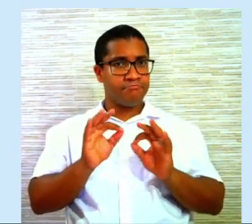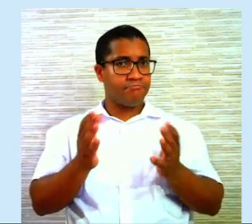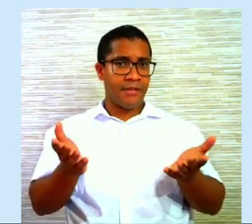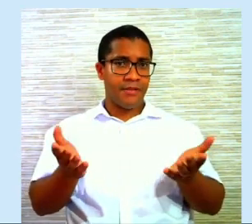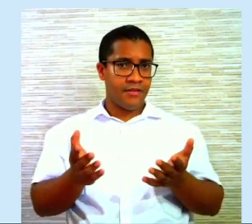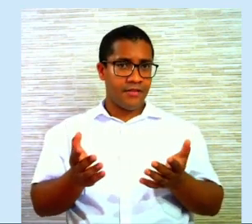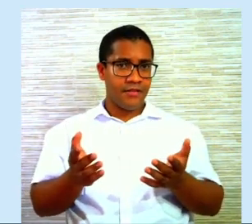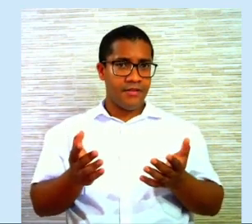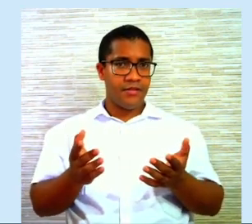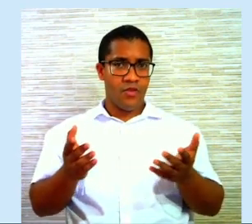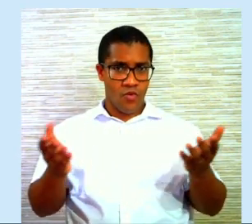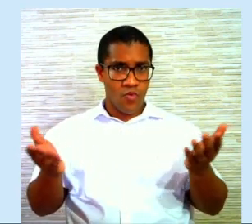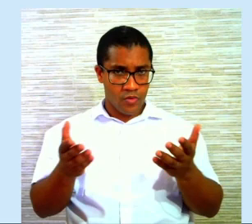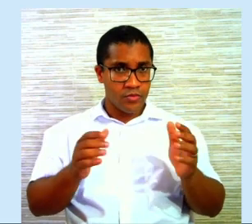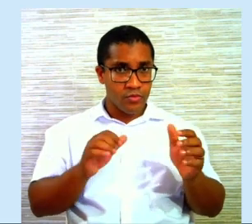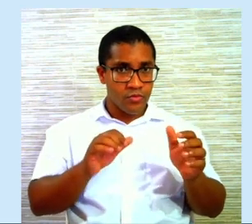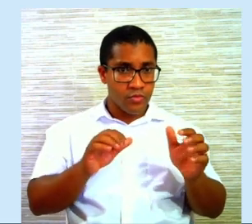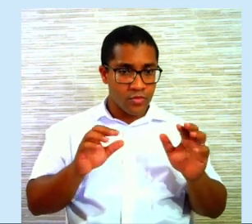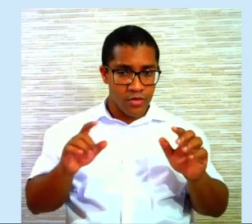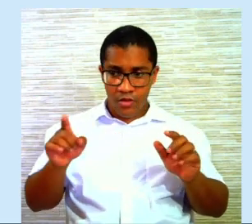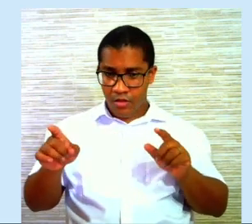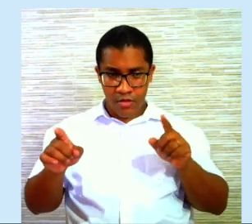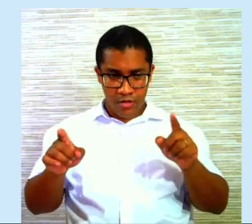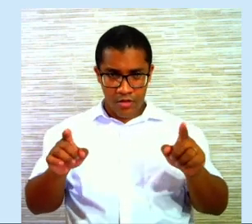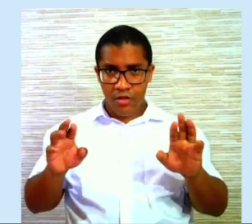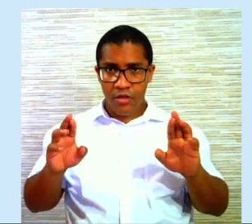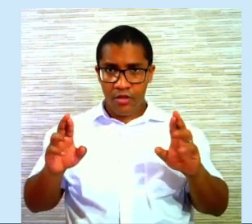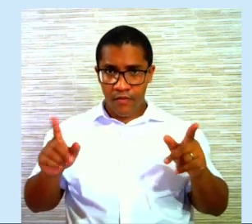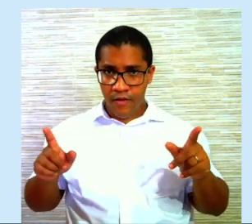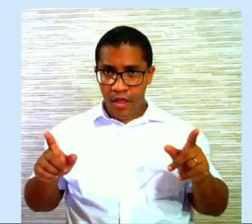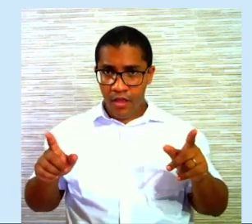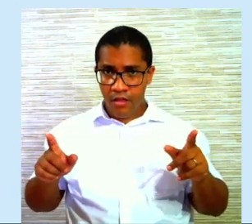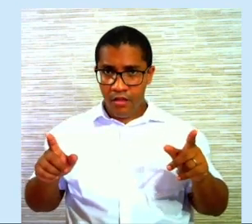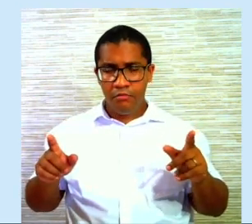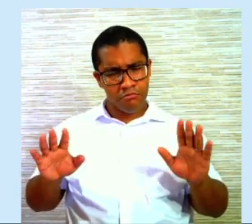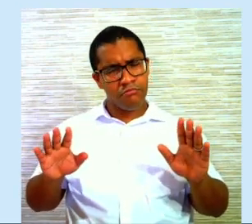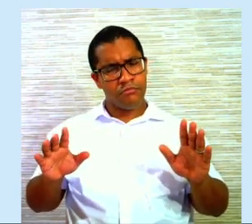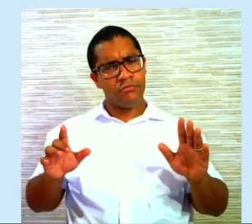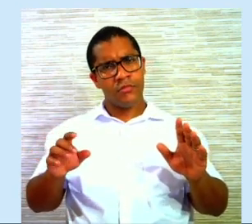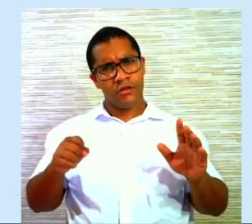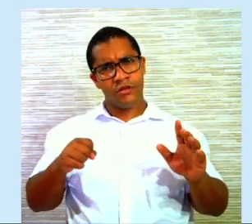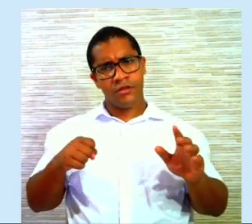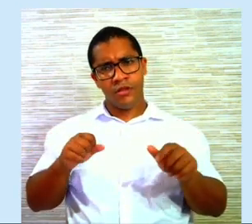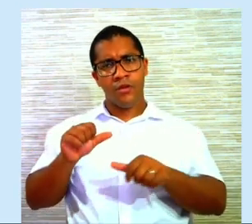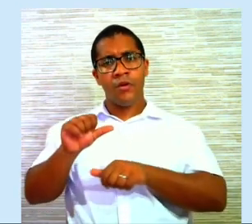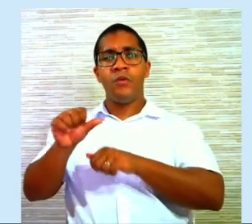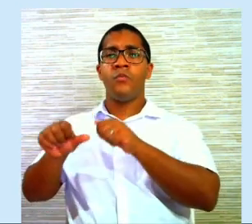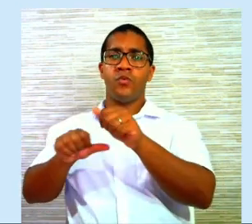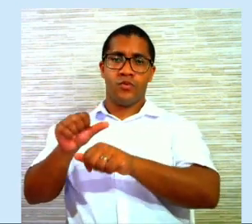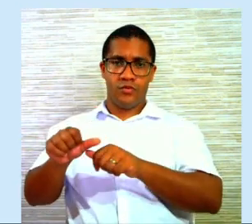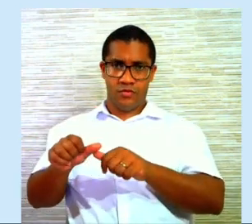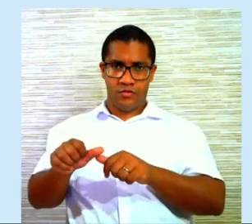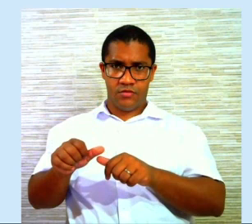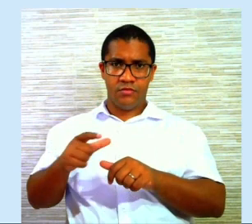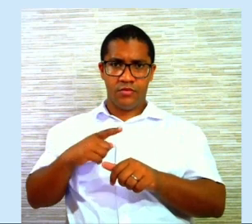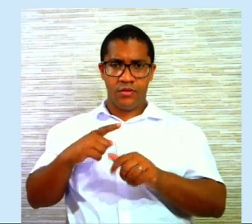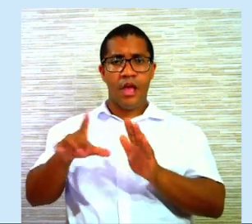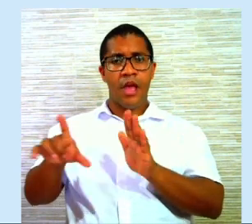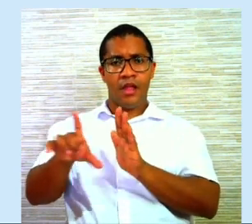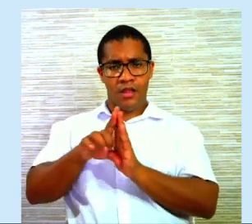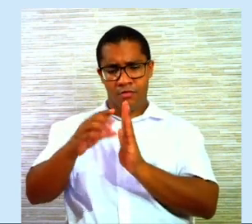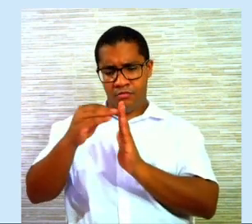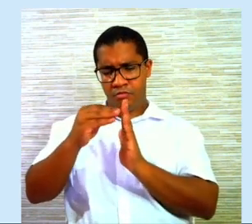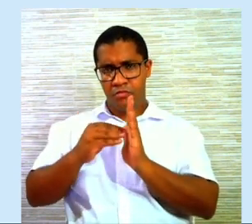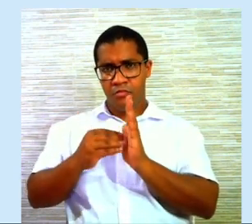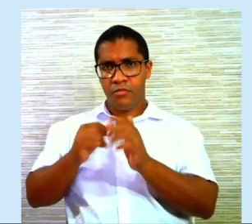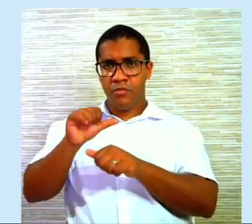A diferença é essa. Mudou? Mudou. Evidentemente mudou. É isso. Mudou o cenário. É isso. As leis